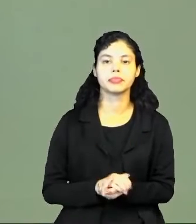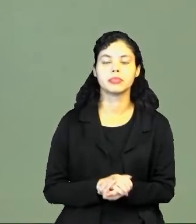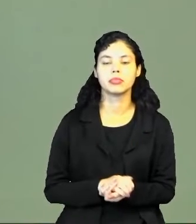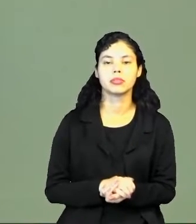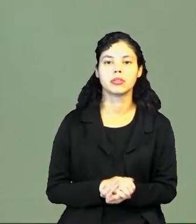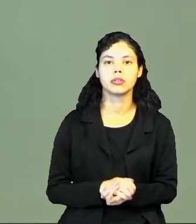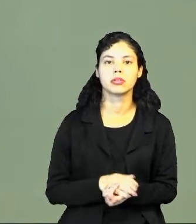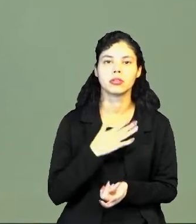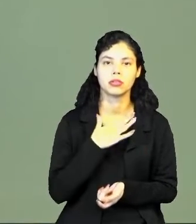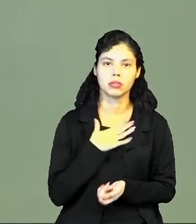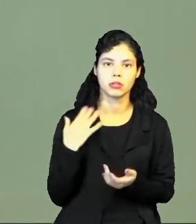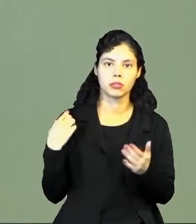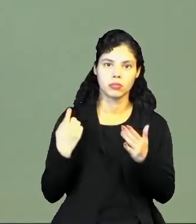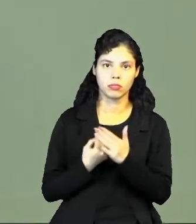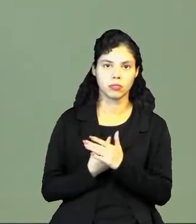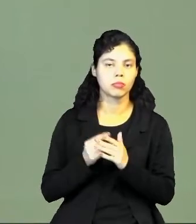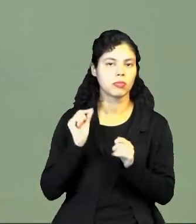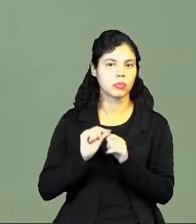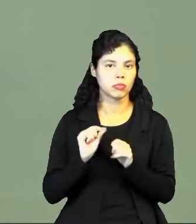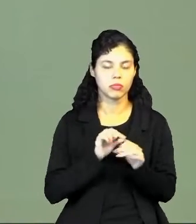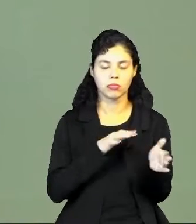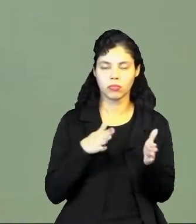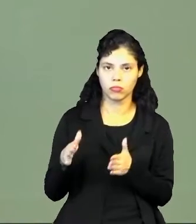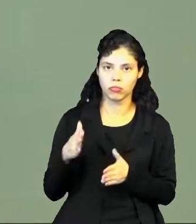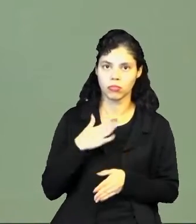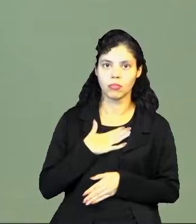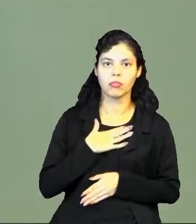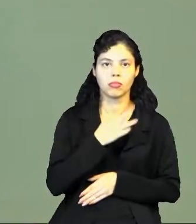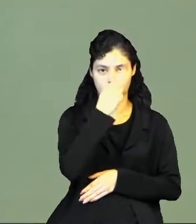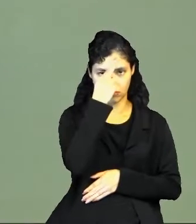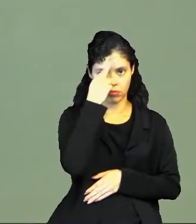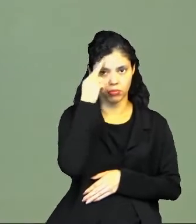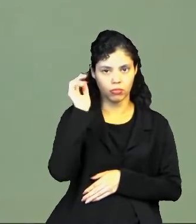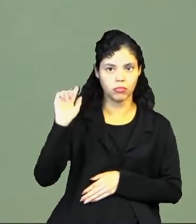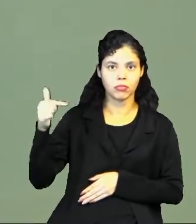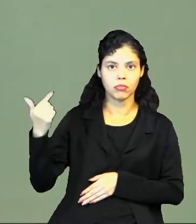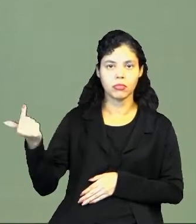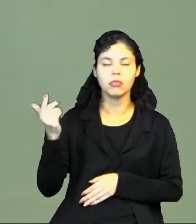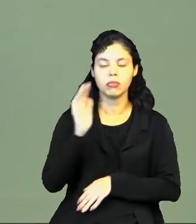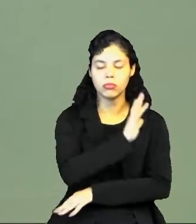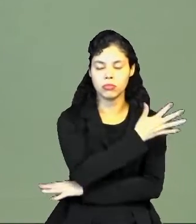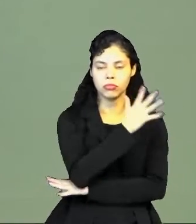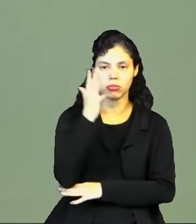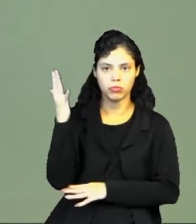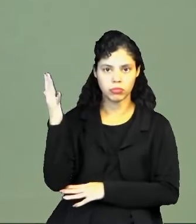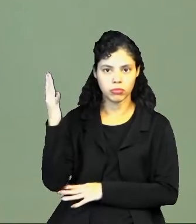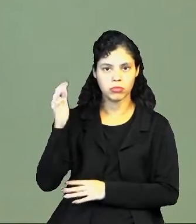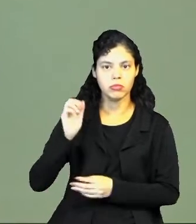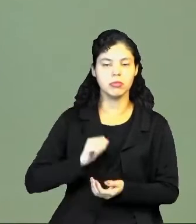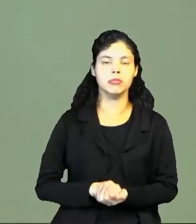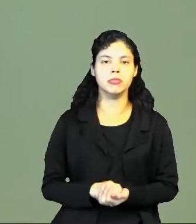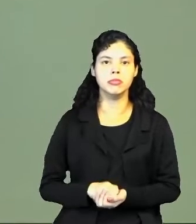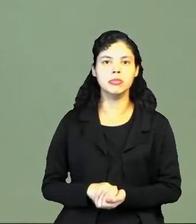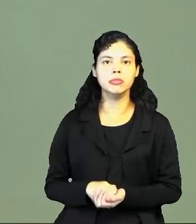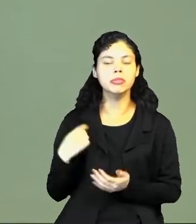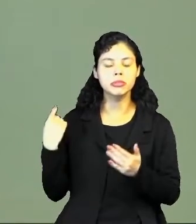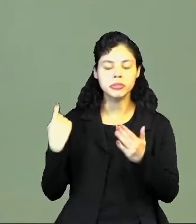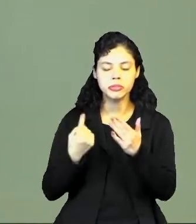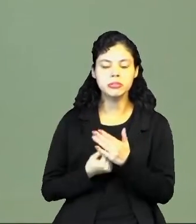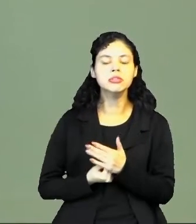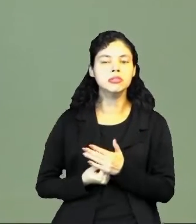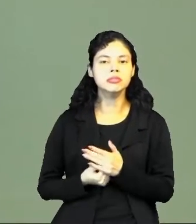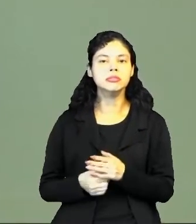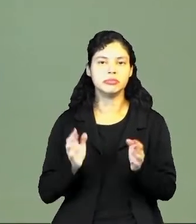me incluindo aí, que é o narrador personagem. Eu faço parte da história. Nós fomos lá para a floresta, nós fomos... Porque eu estou me